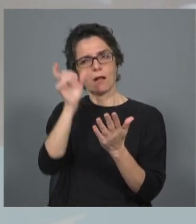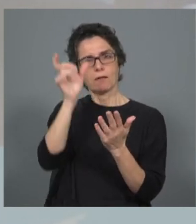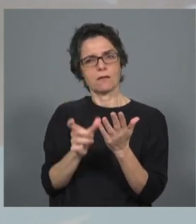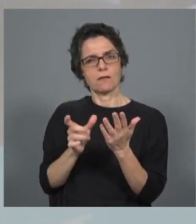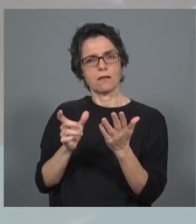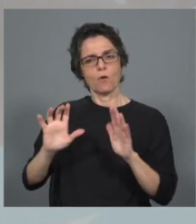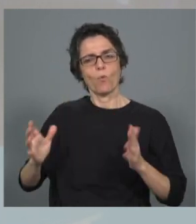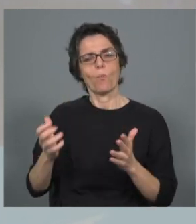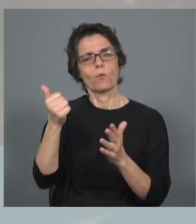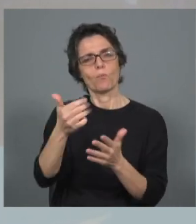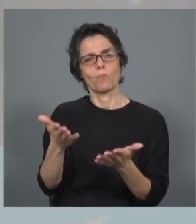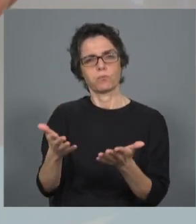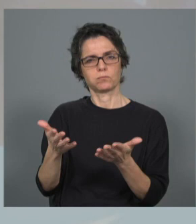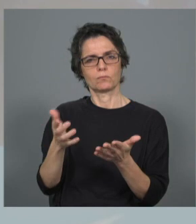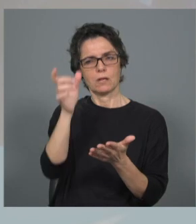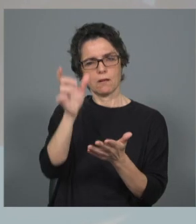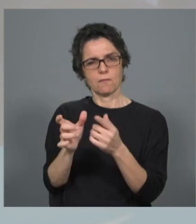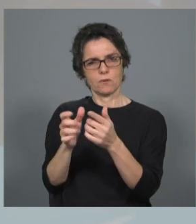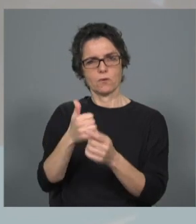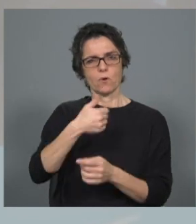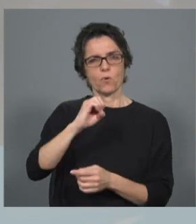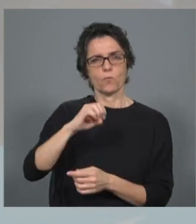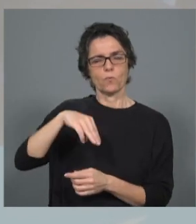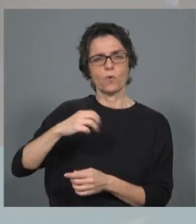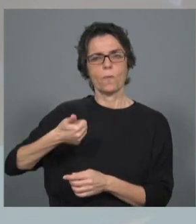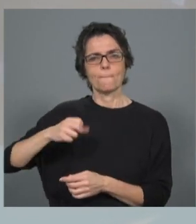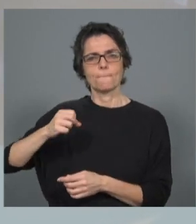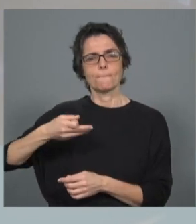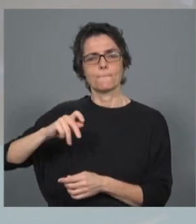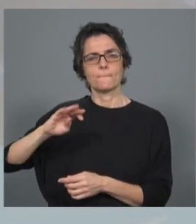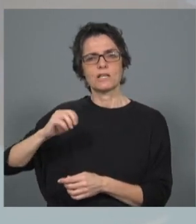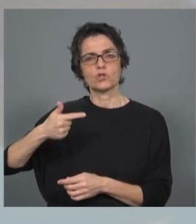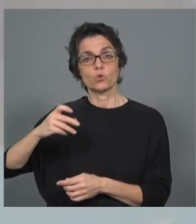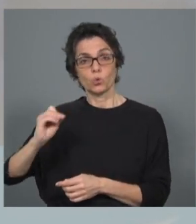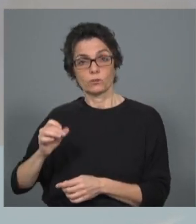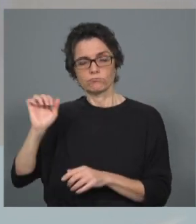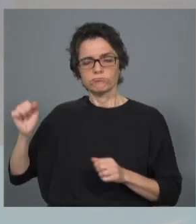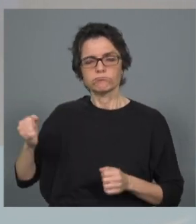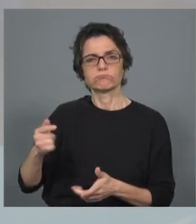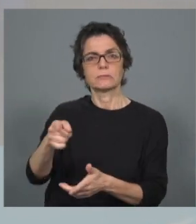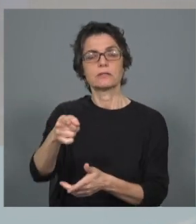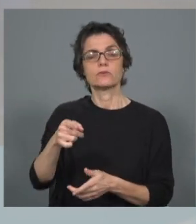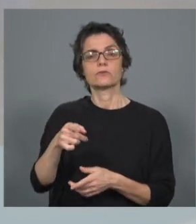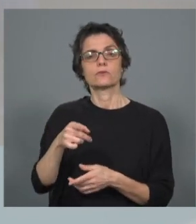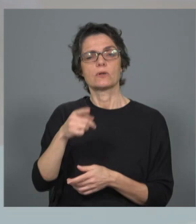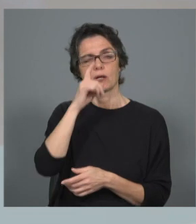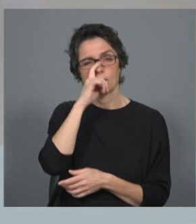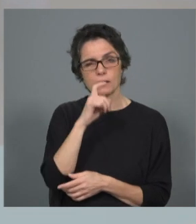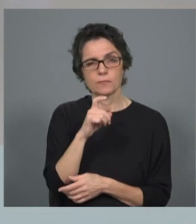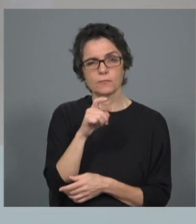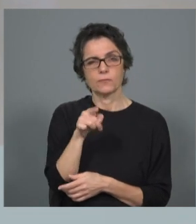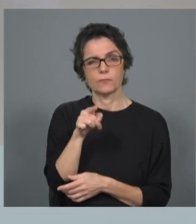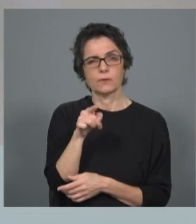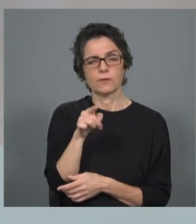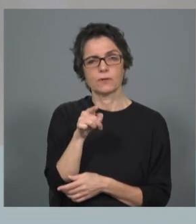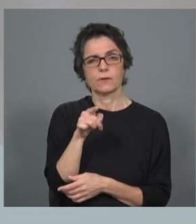Quando li estes textos e quando rezava estes textos, já ao longo dos últimos anos, às tantas lembrei-me de uma, já não sei quando, mas lembrei-me